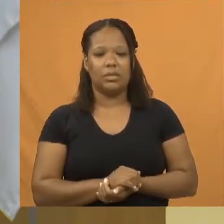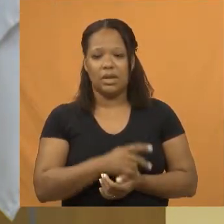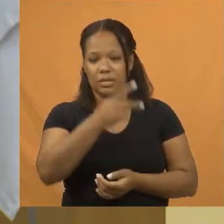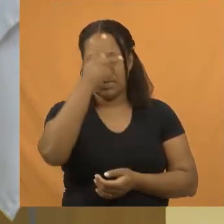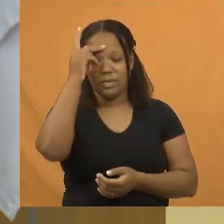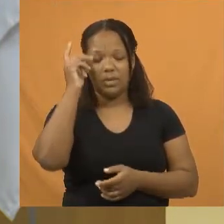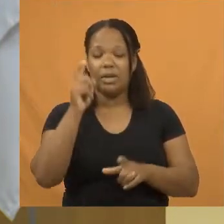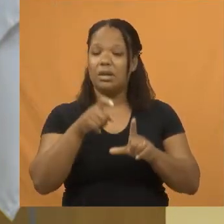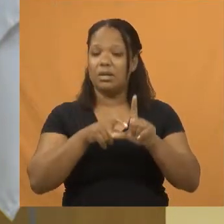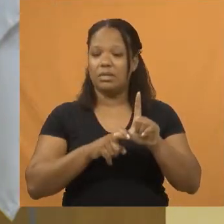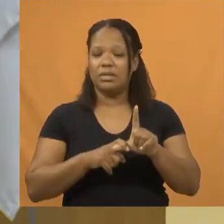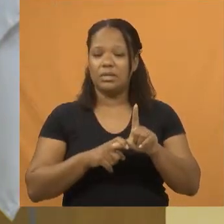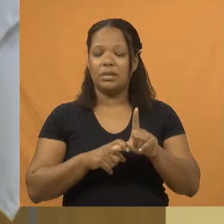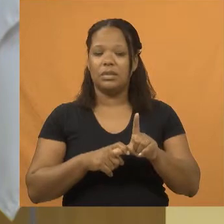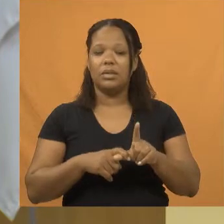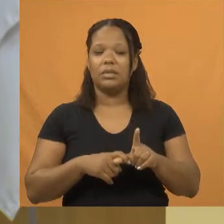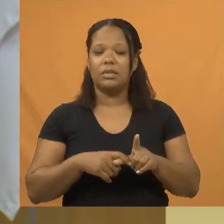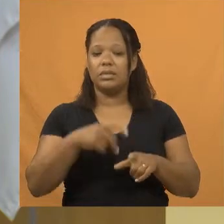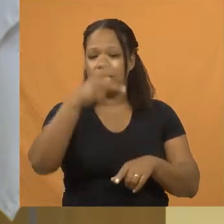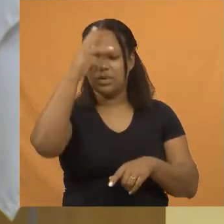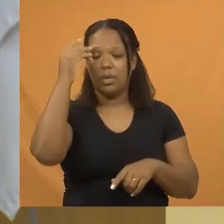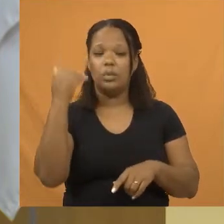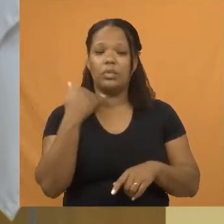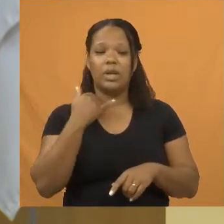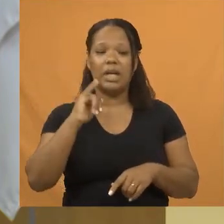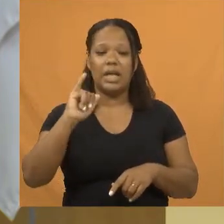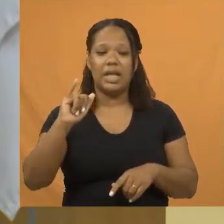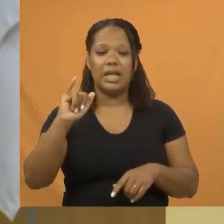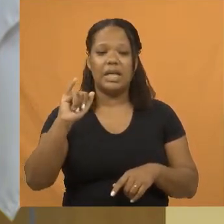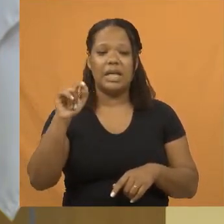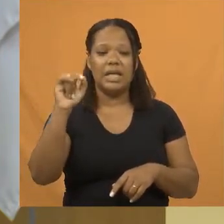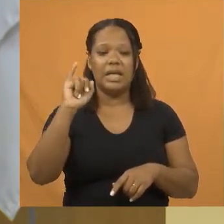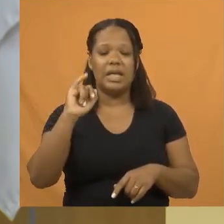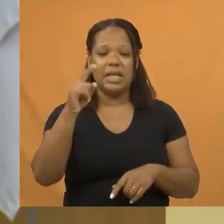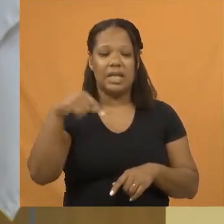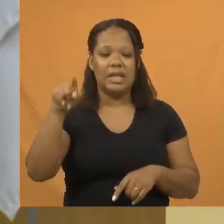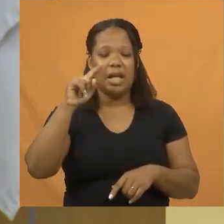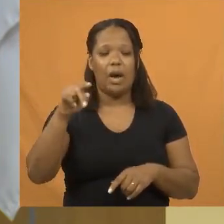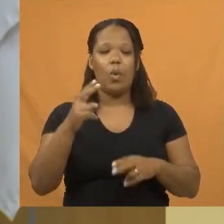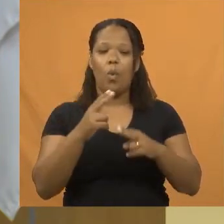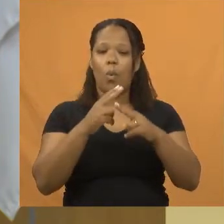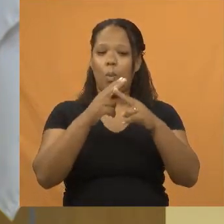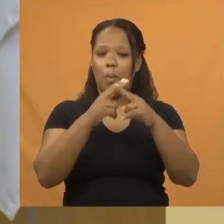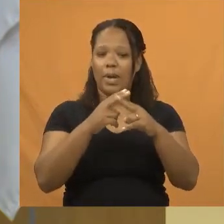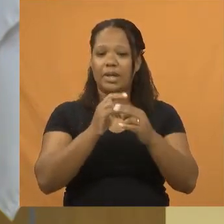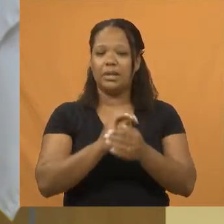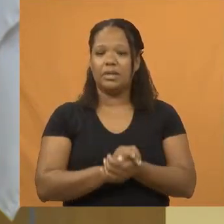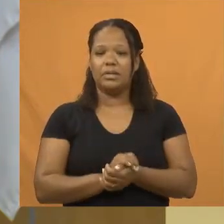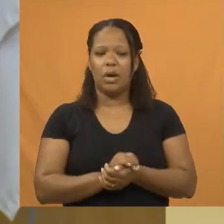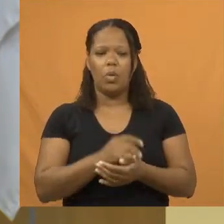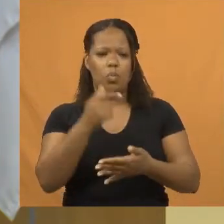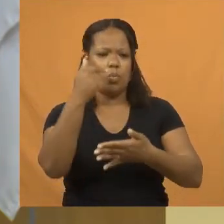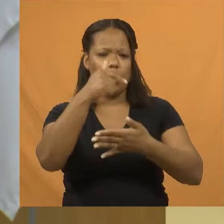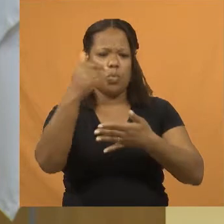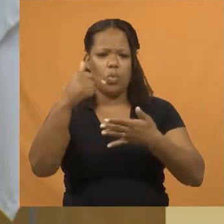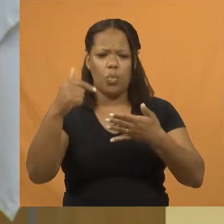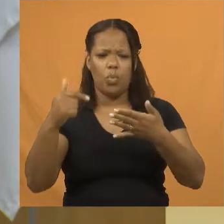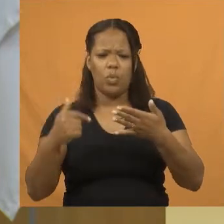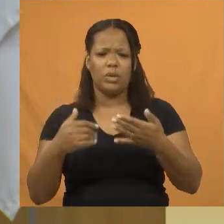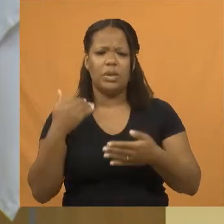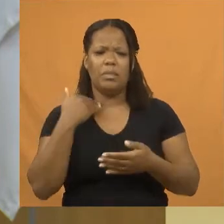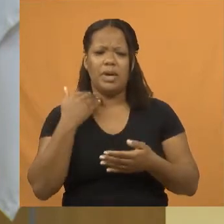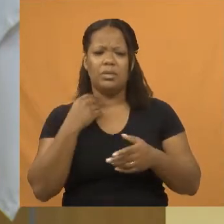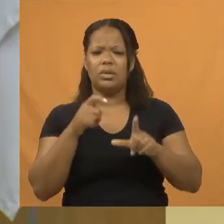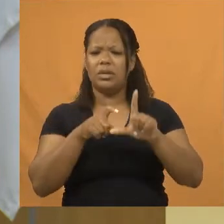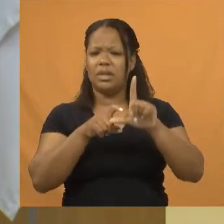Previdência são do sistema bancário. Itaú, Bradesco. Poderia aqui exemplificar um monte de devedores